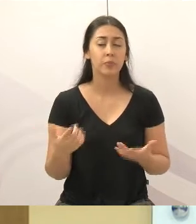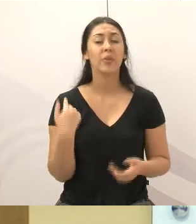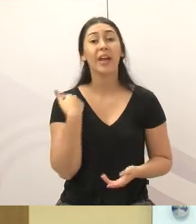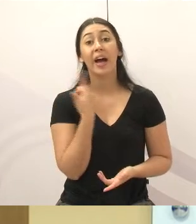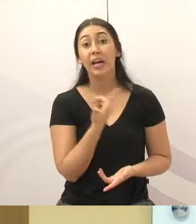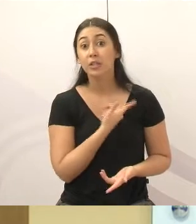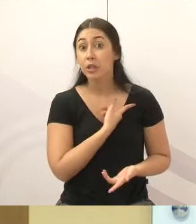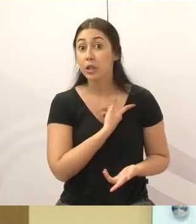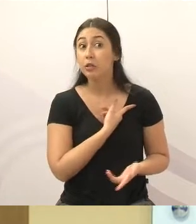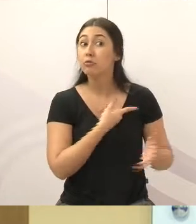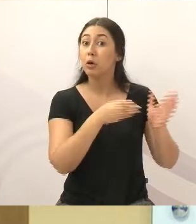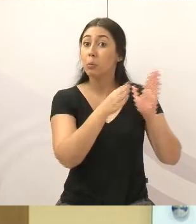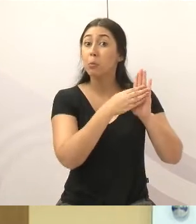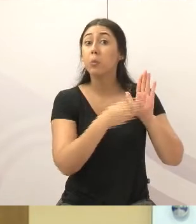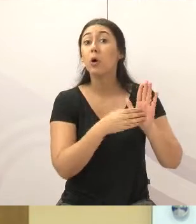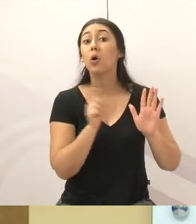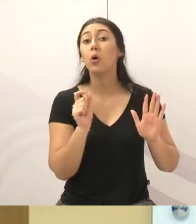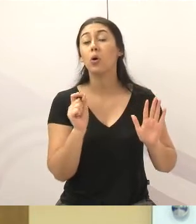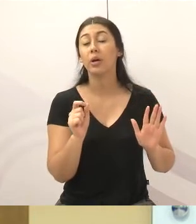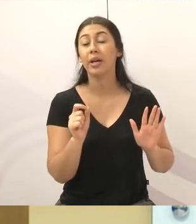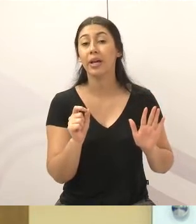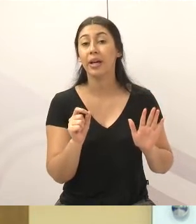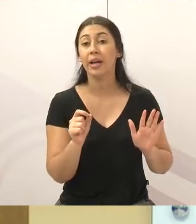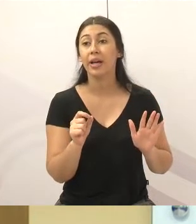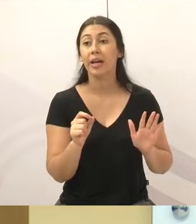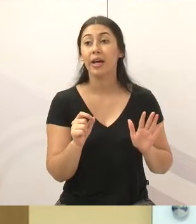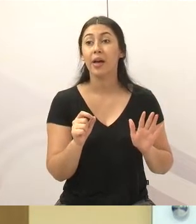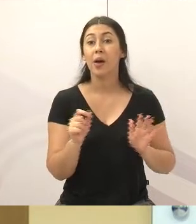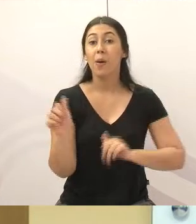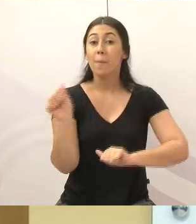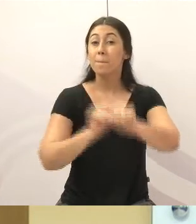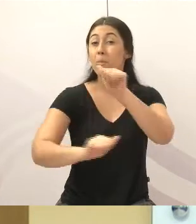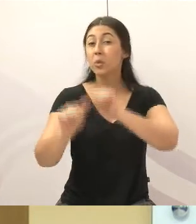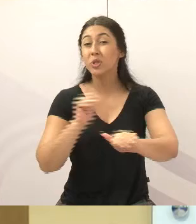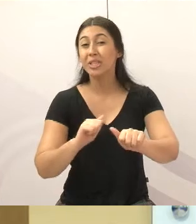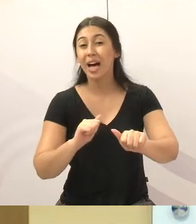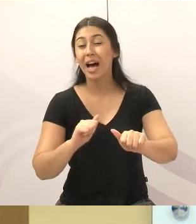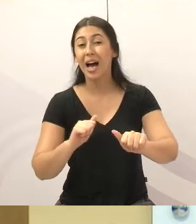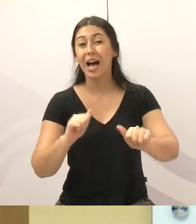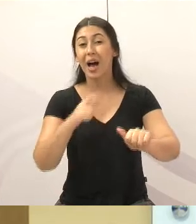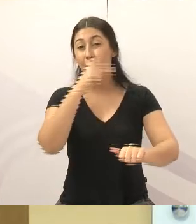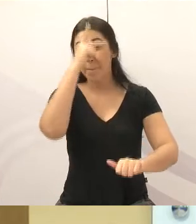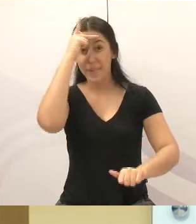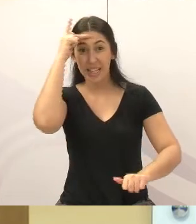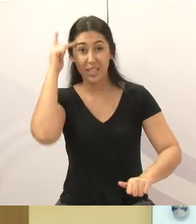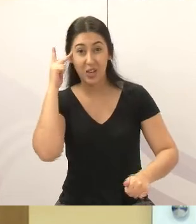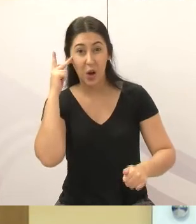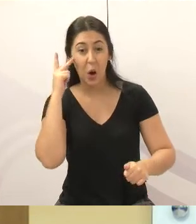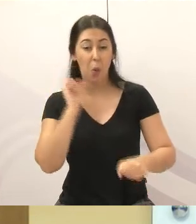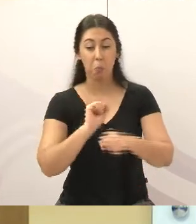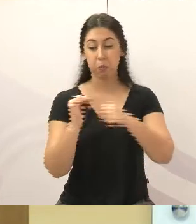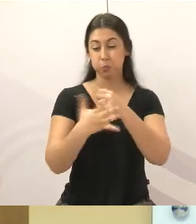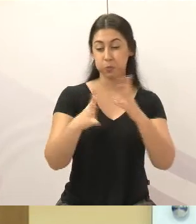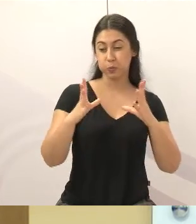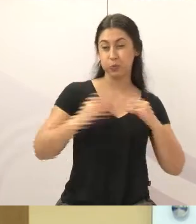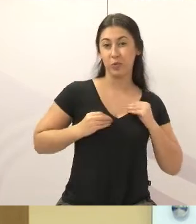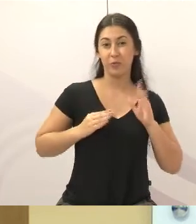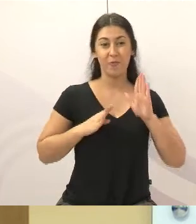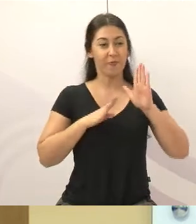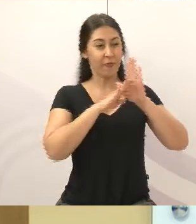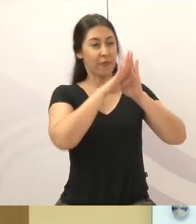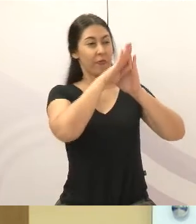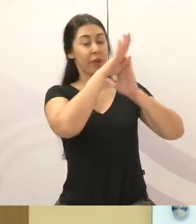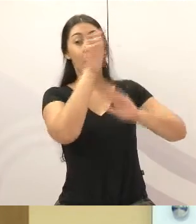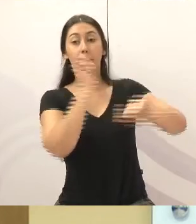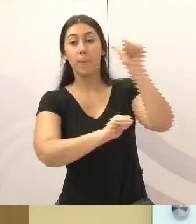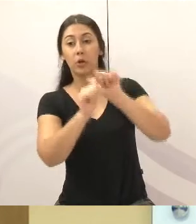propondo é algo que vai mudar a realidade da curva de Jacareí e o próprio retorno depois do